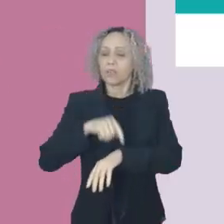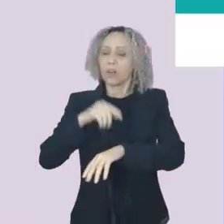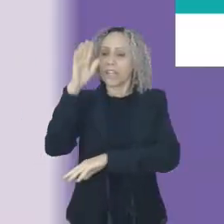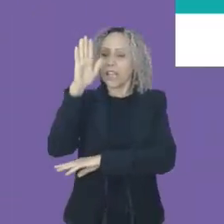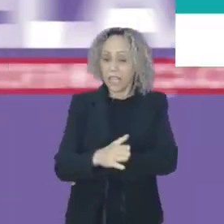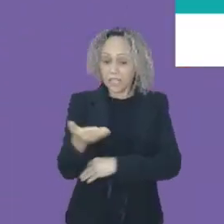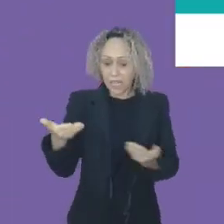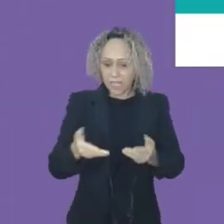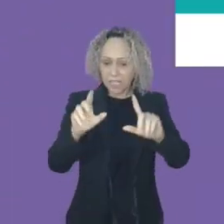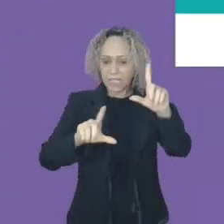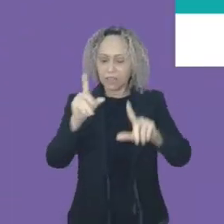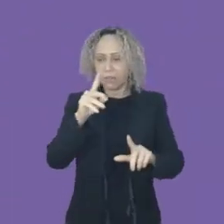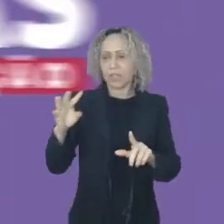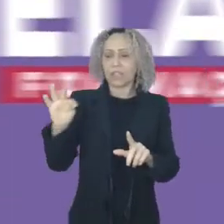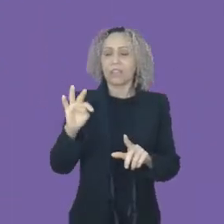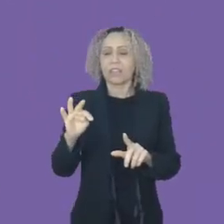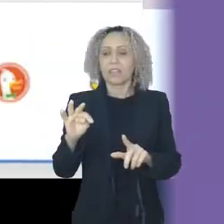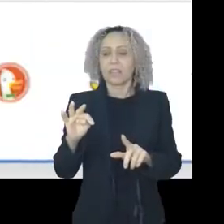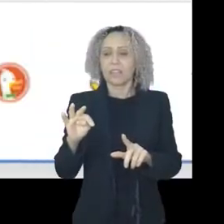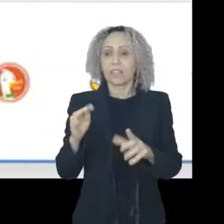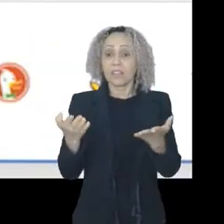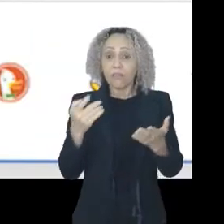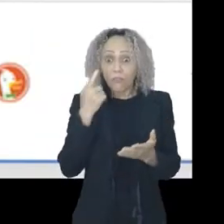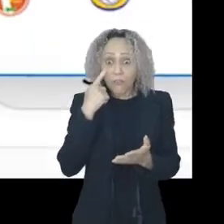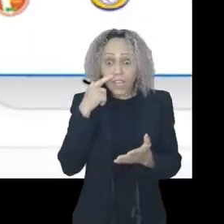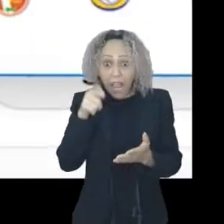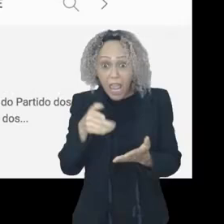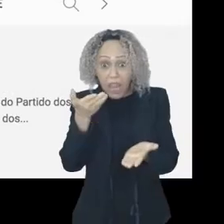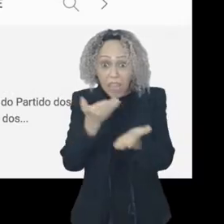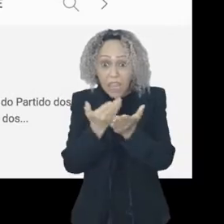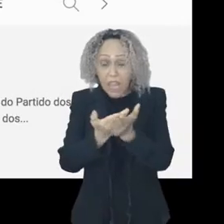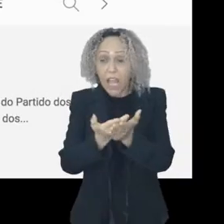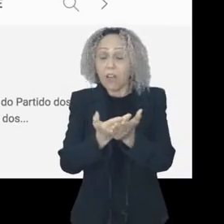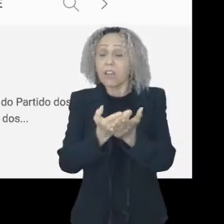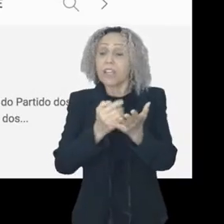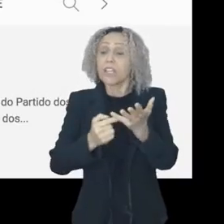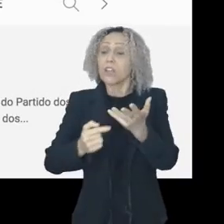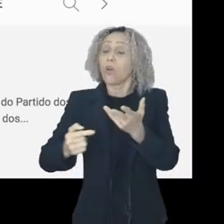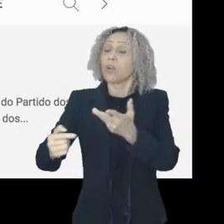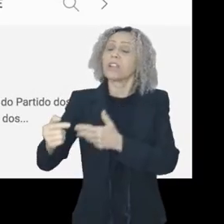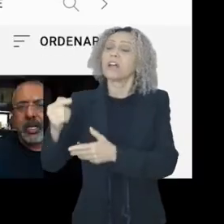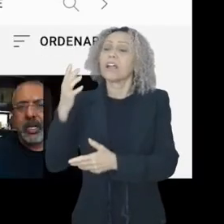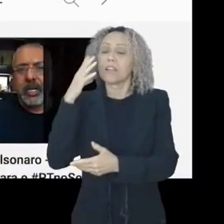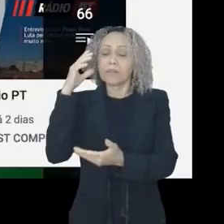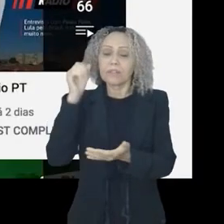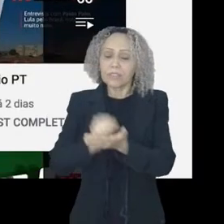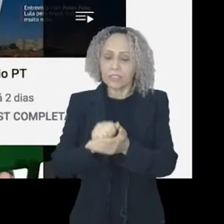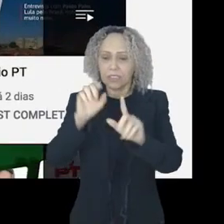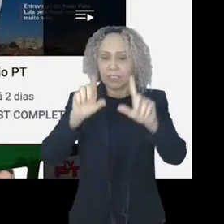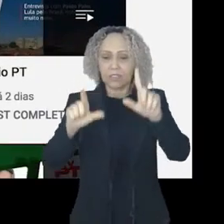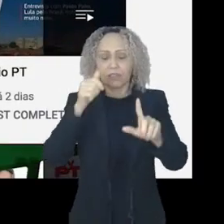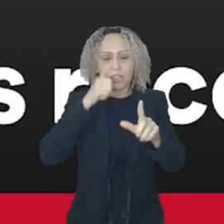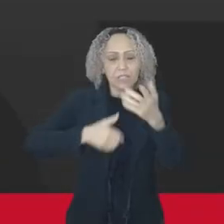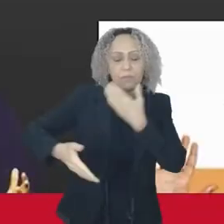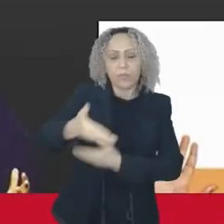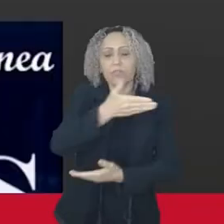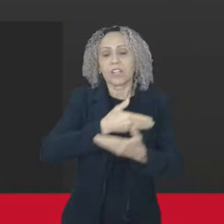PT. Reveja esta e outras aulas na playlist TV Elas por Elas Formação, no canal